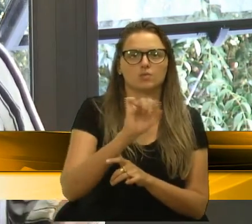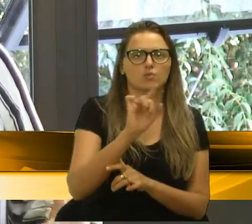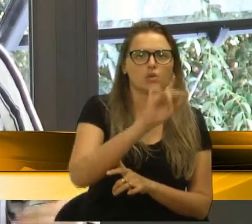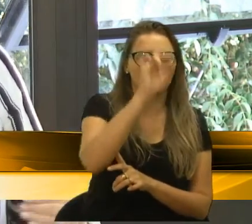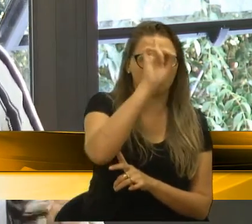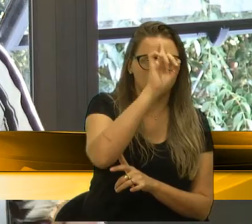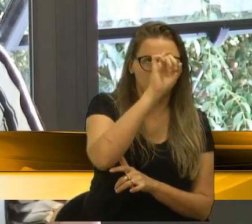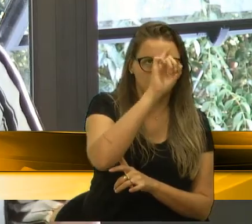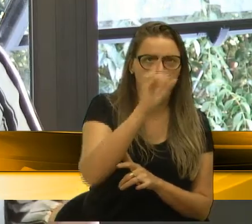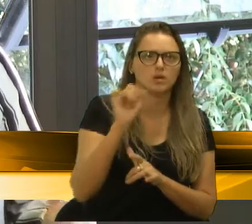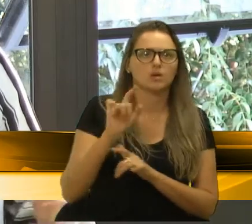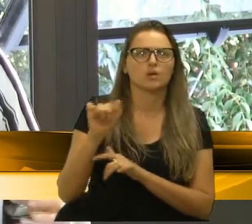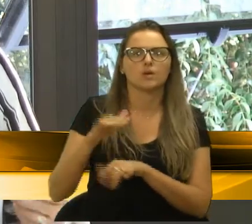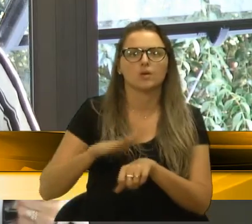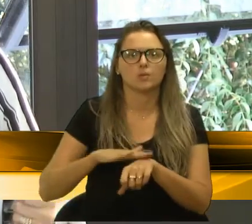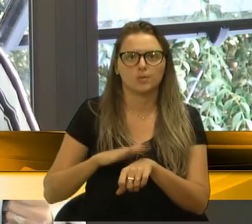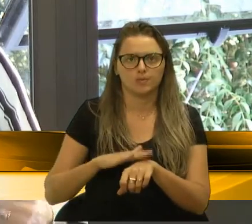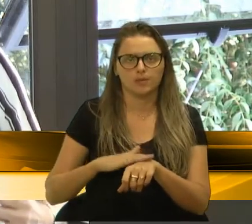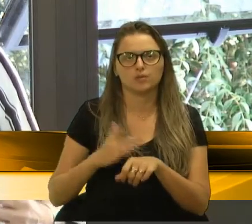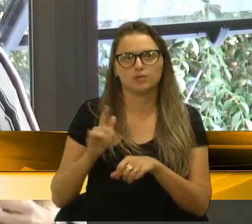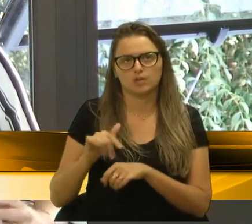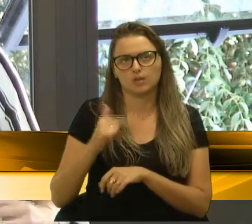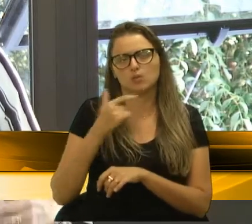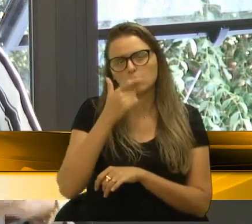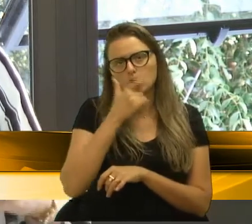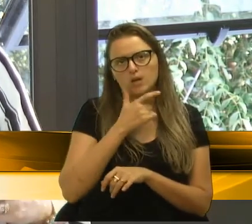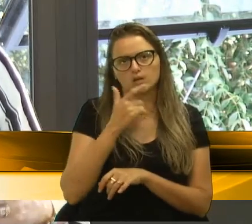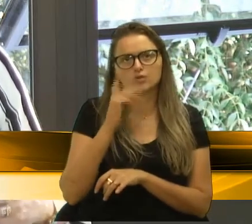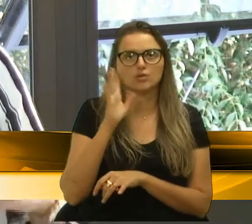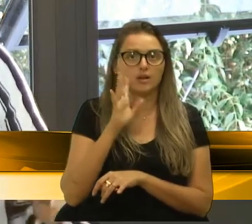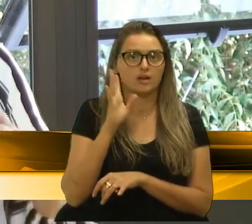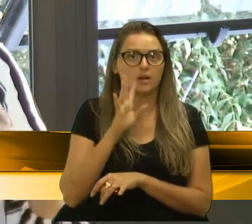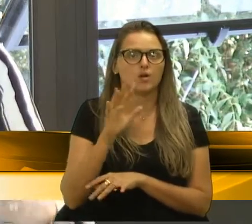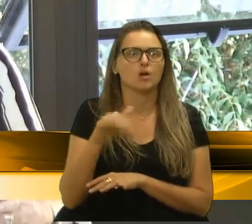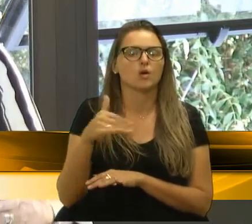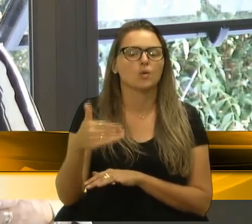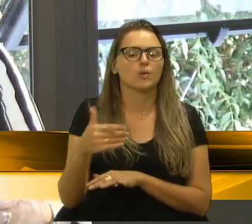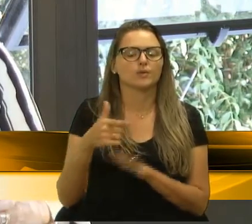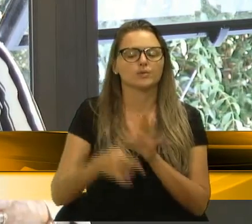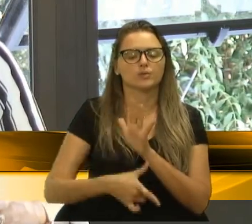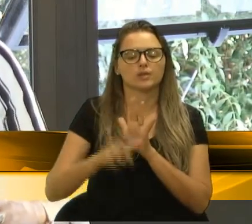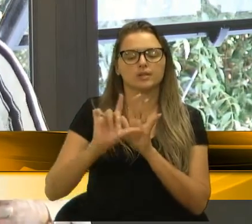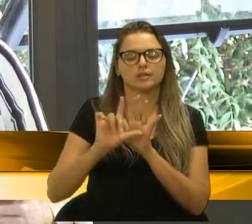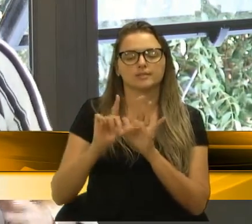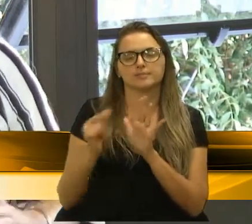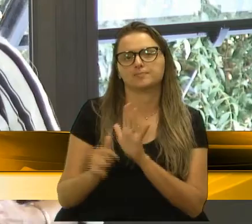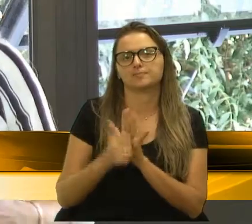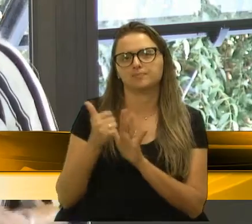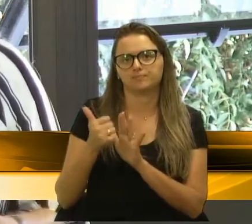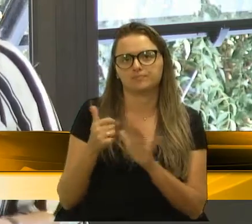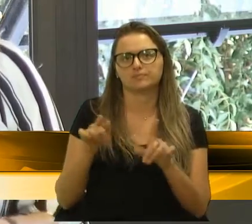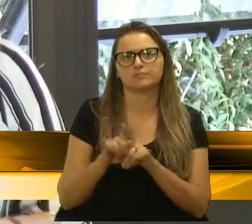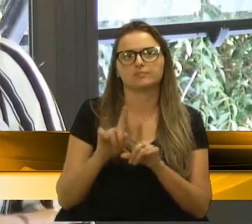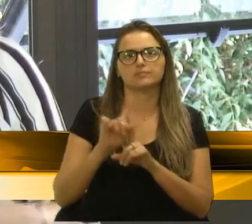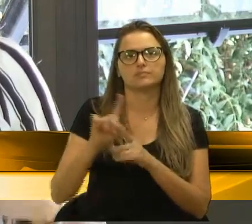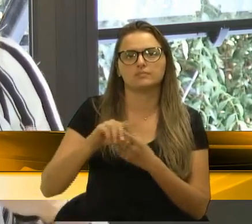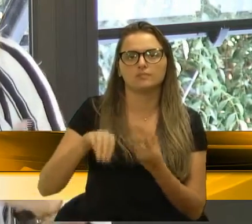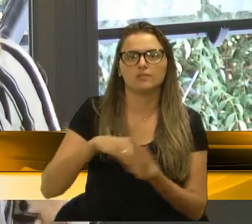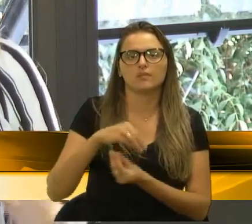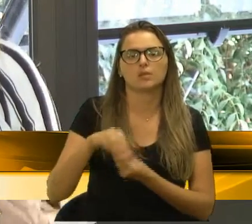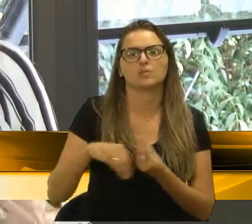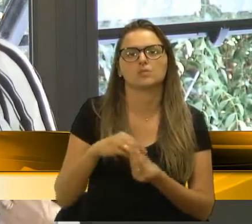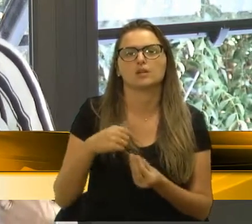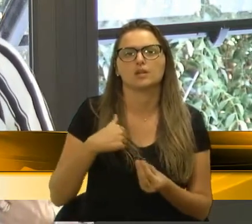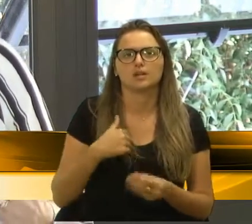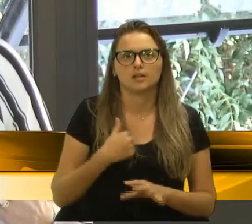E qual é o momento? Que isso aí também eu acho bacana, assim, quanto antes, melhor. porque aí também não mistura. Eu vivi